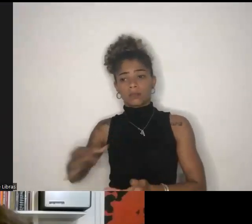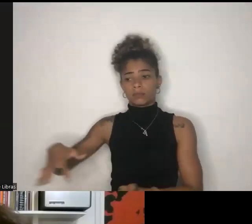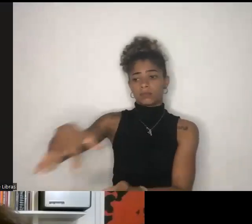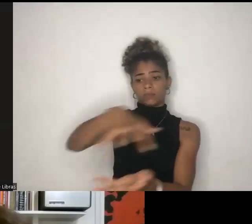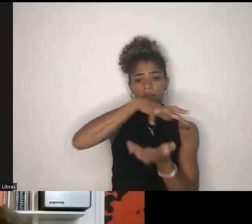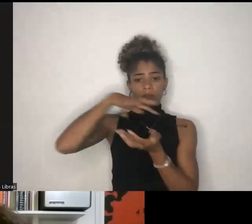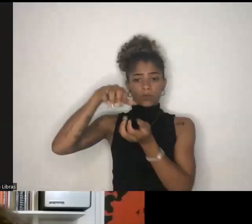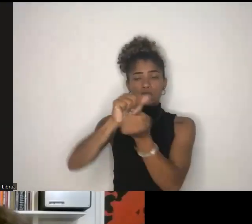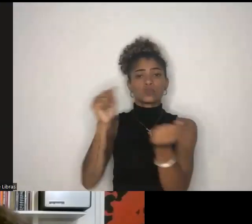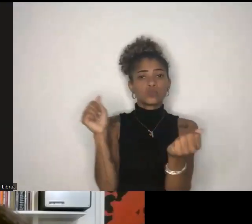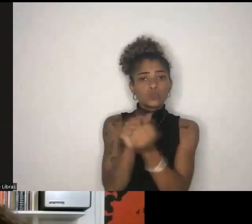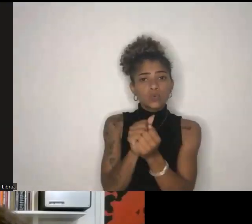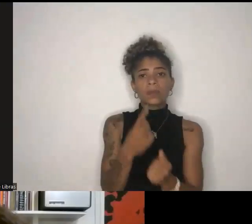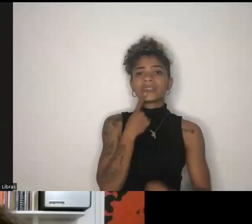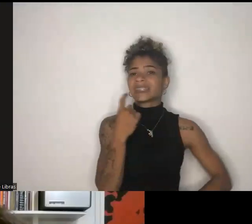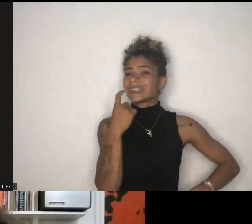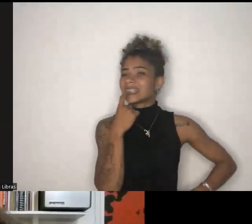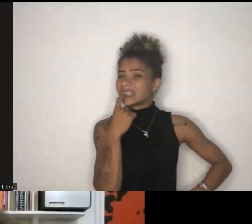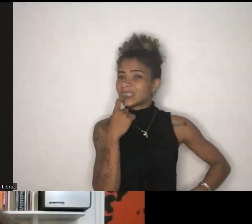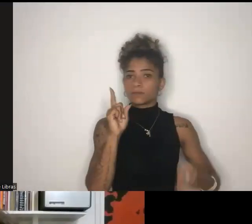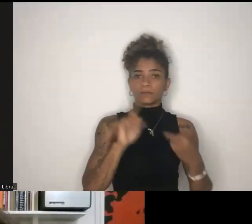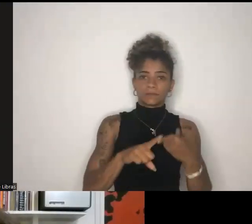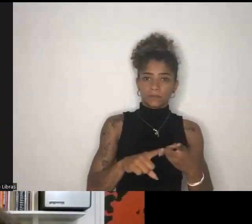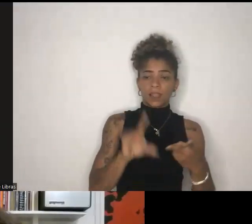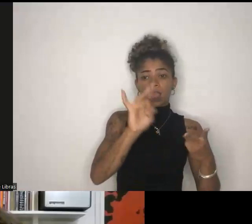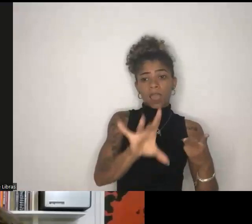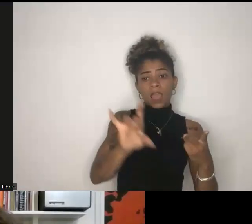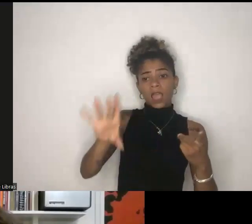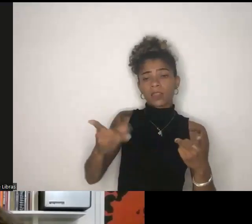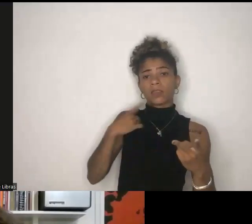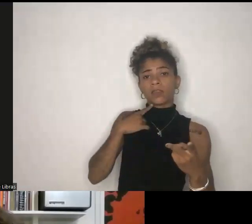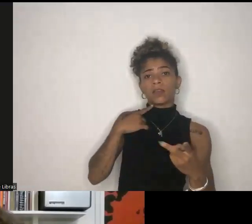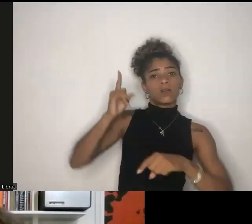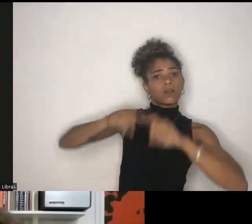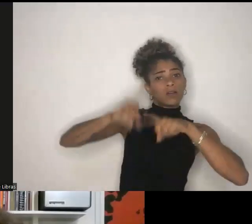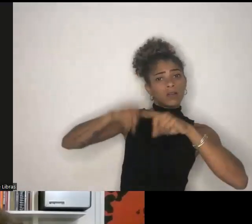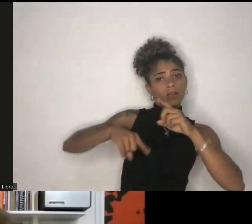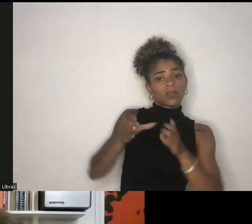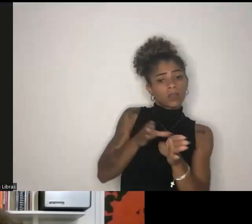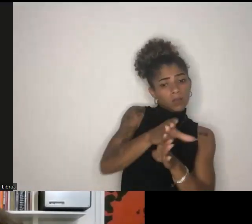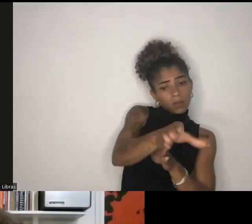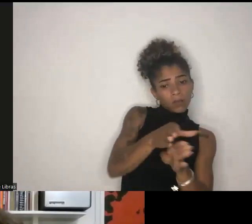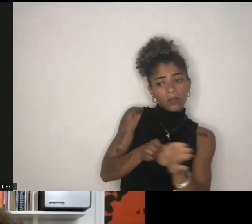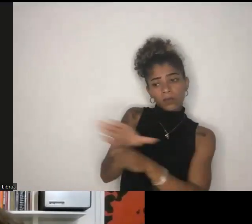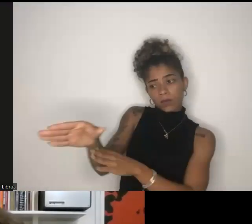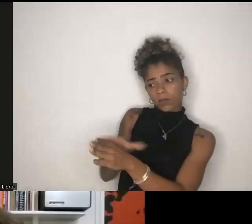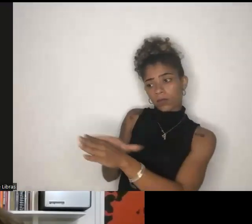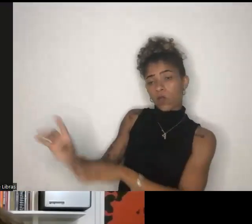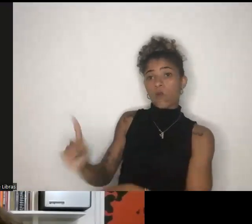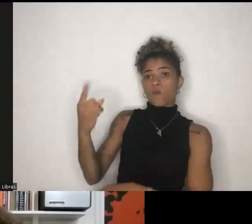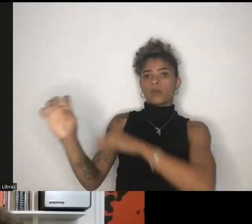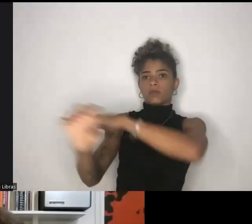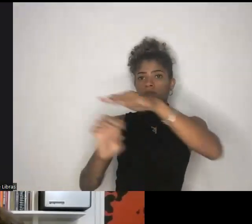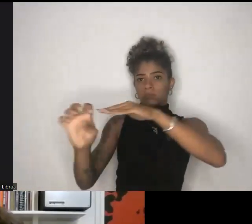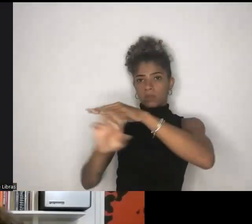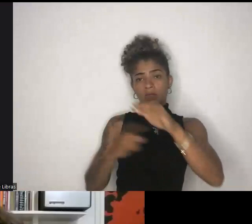descarte de plástico descarte cada descarte ele é é coordenado a partir de uma cooperativa Então tem que haver